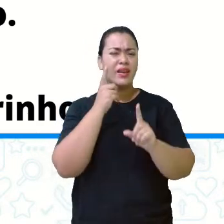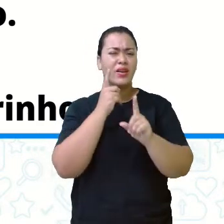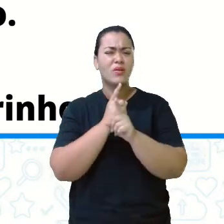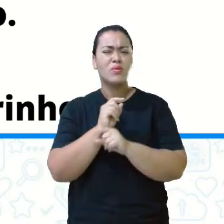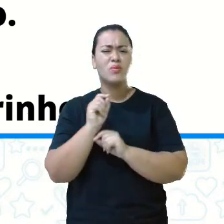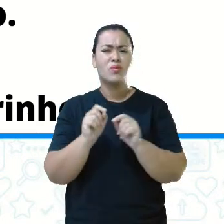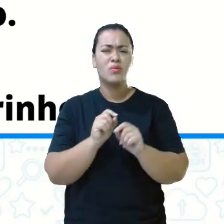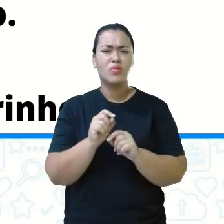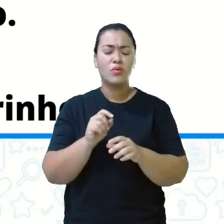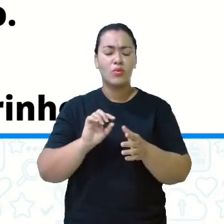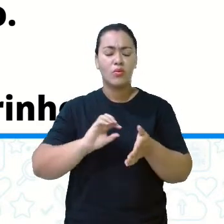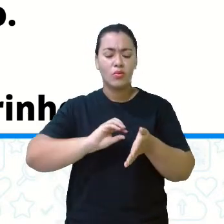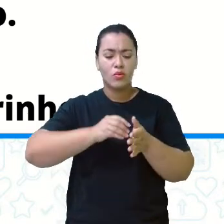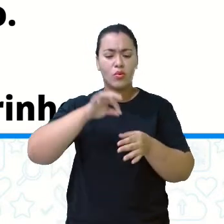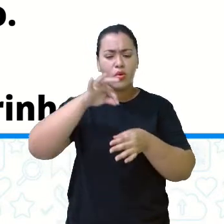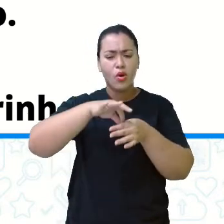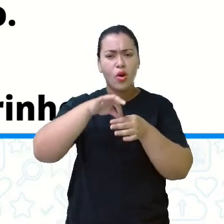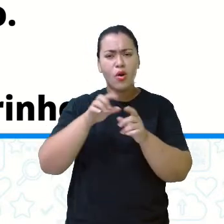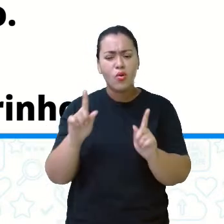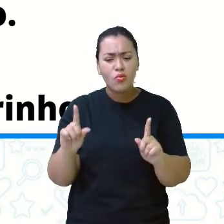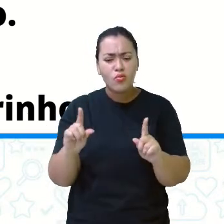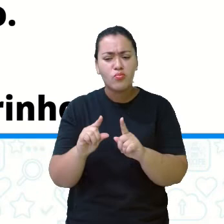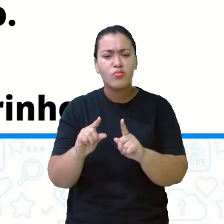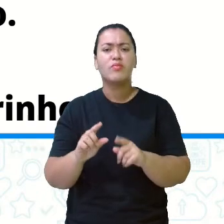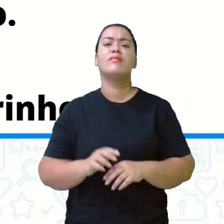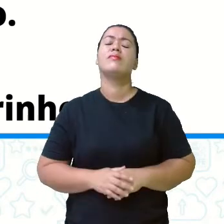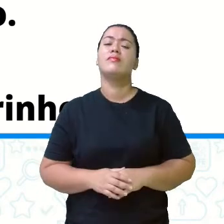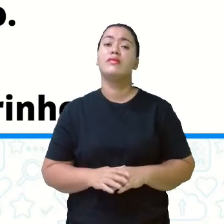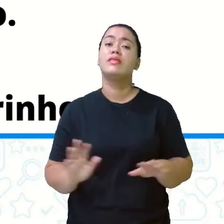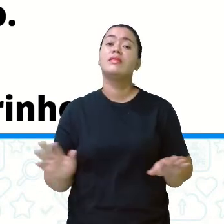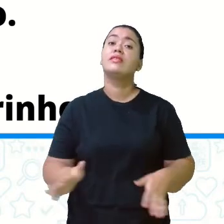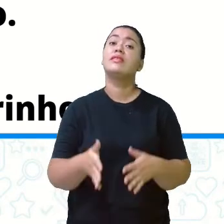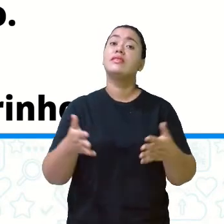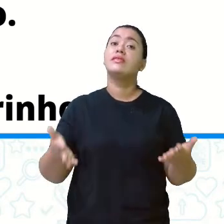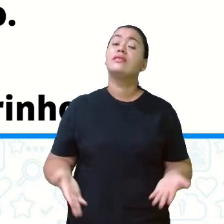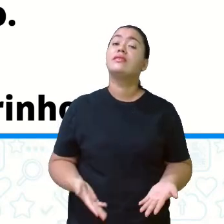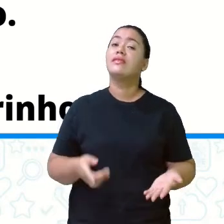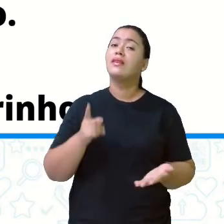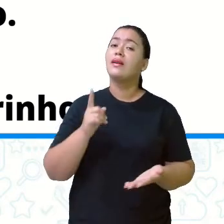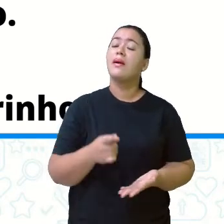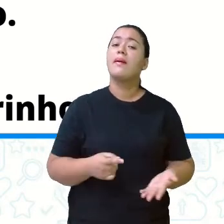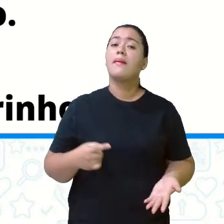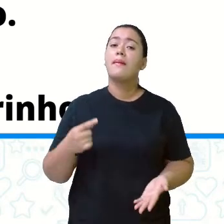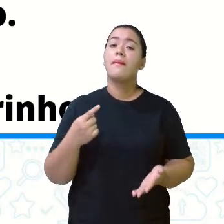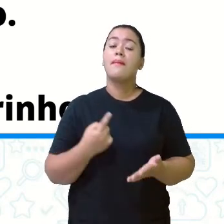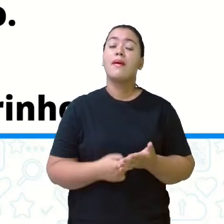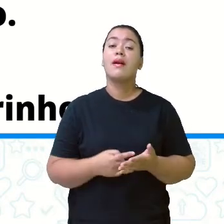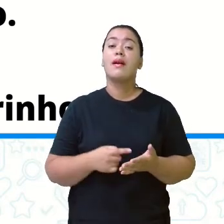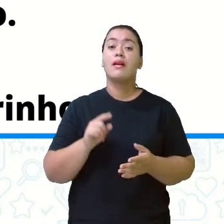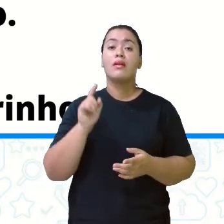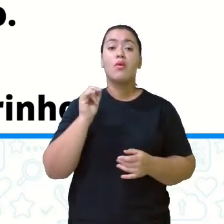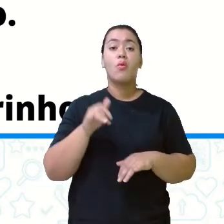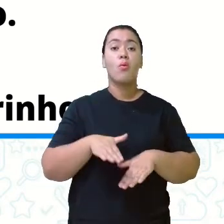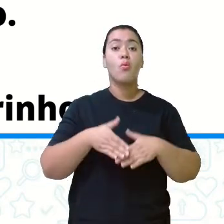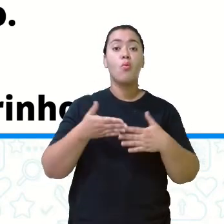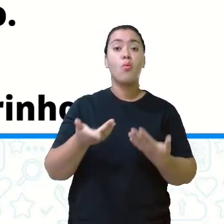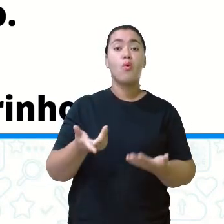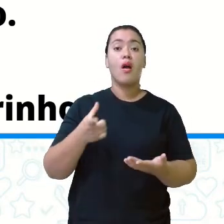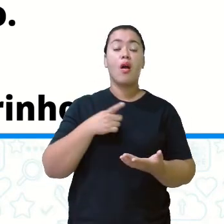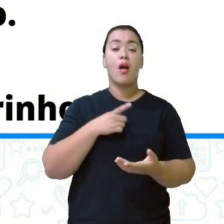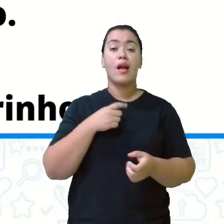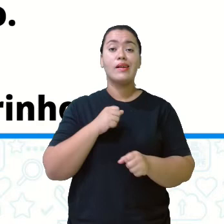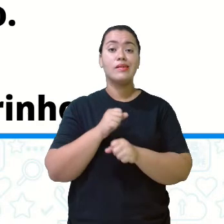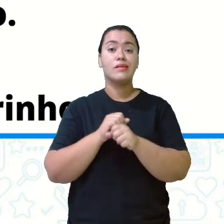um cofrinho. Então, eu quero que marque agora a alternativa em que aparece um